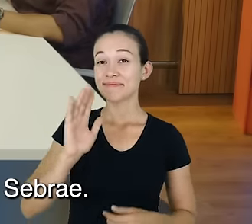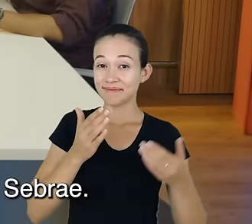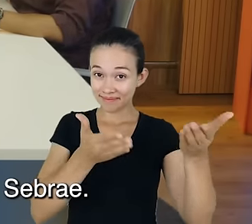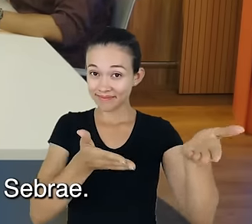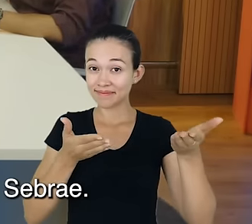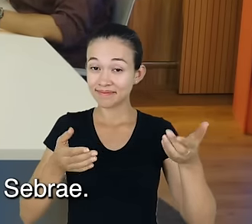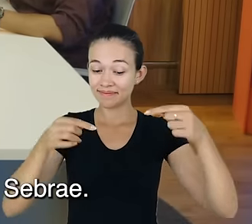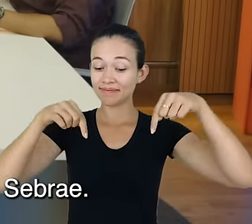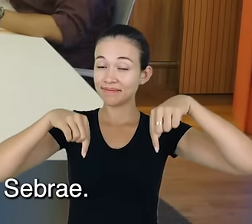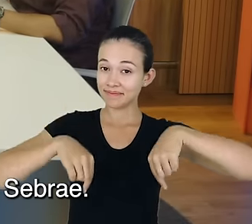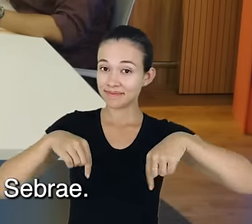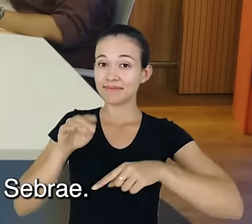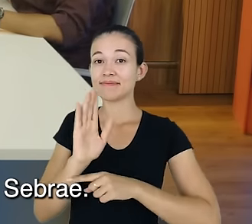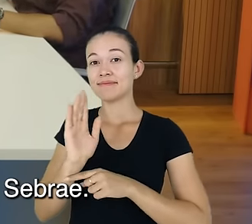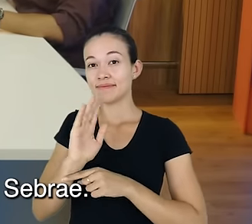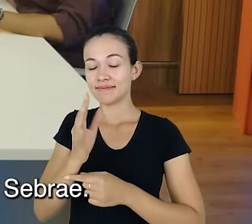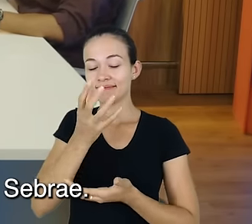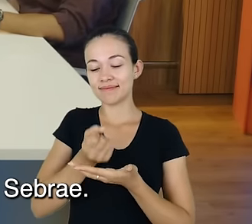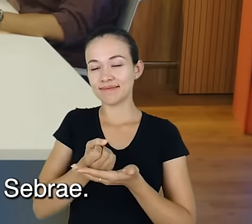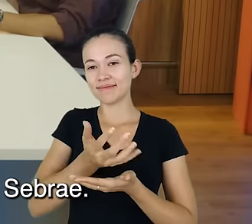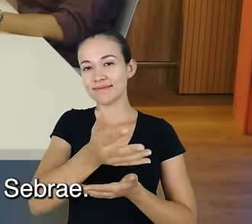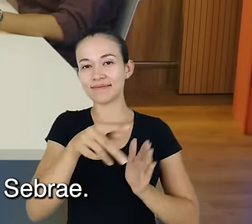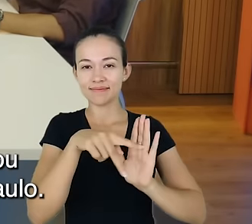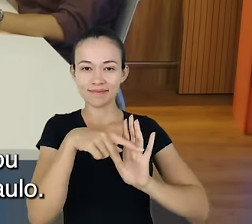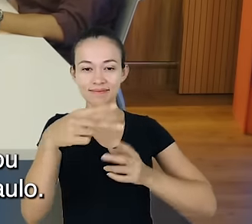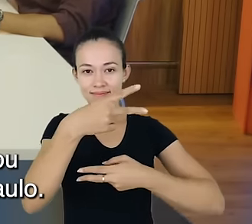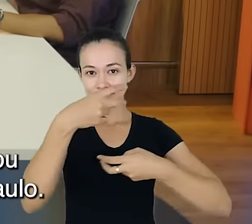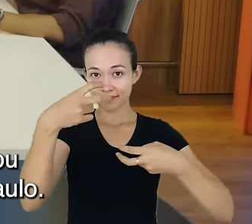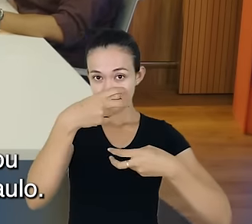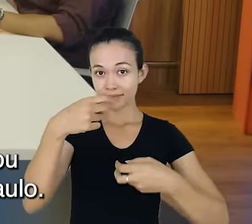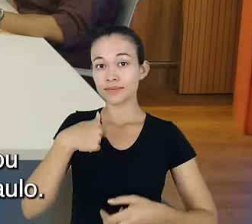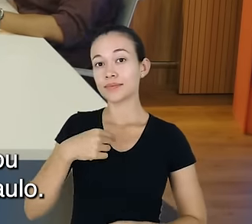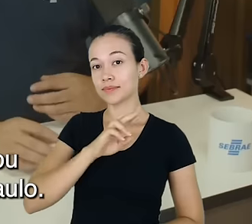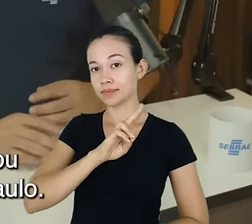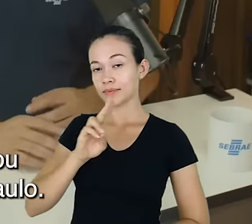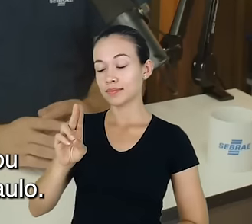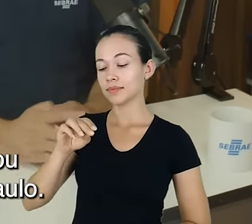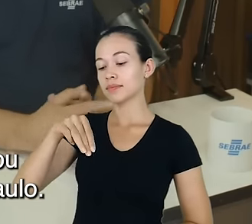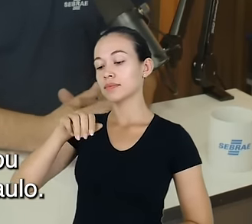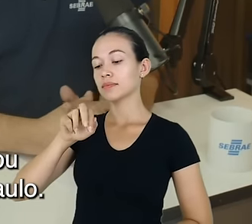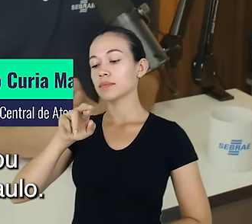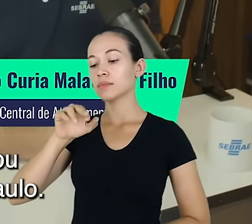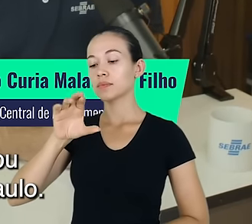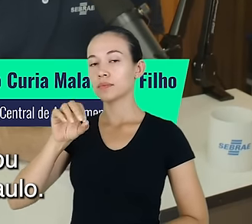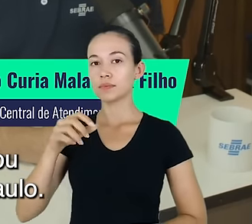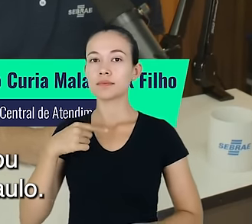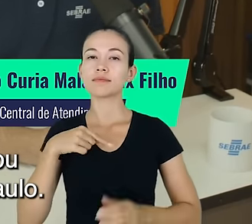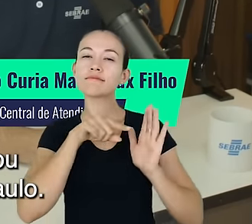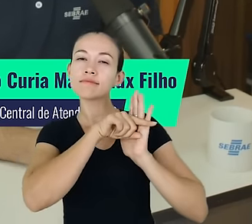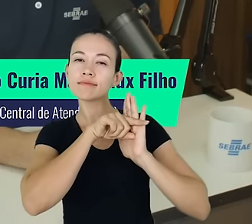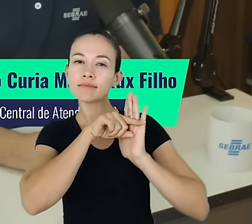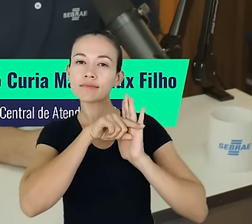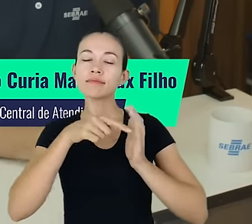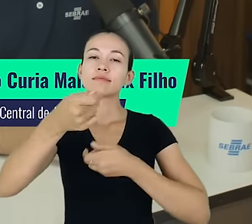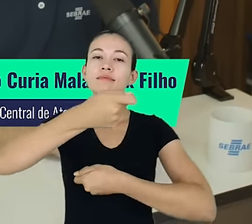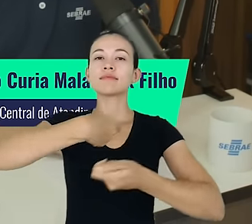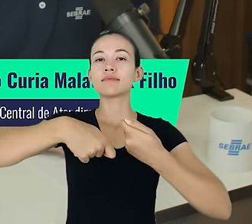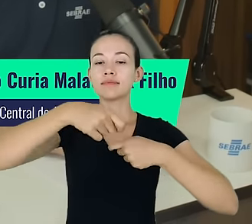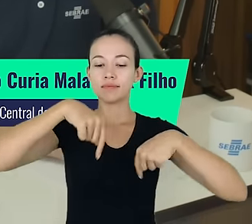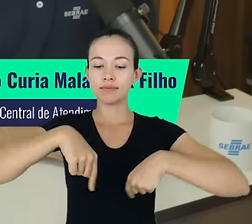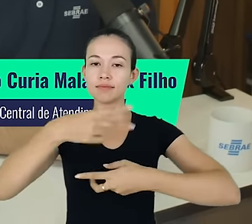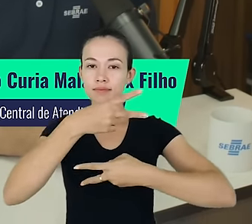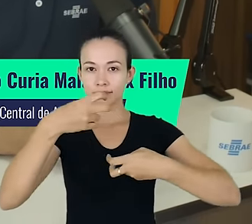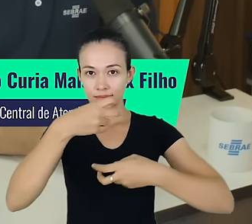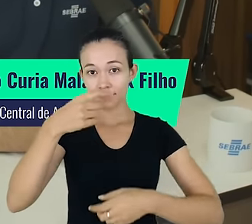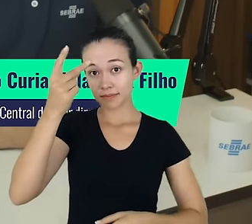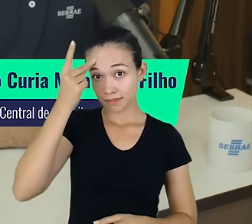Olá sejam bem-vindos a mais um videocast do sebrai meu nome é Marco malat eu sou Analista de negócio do sebrai São Paulo eu atuo pelos canais